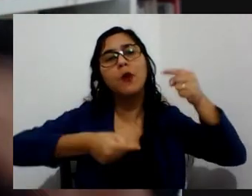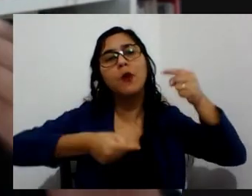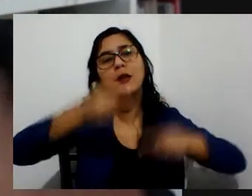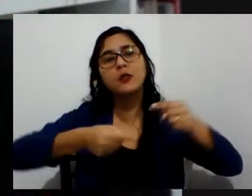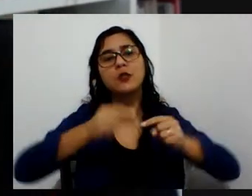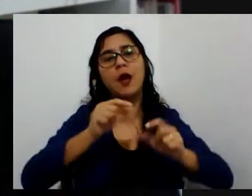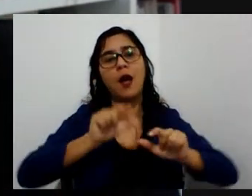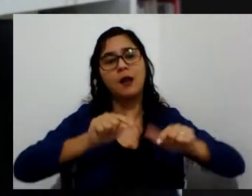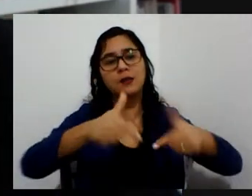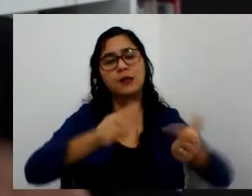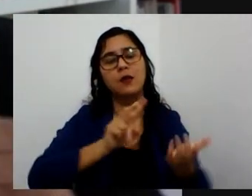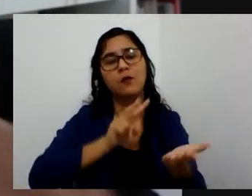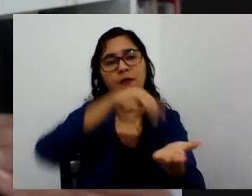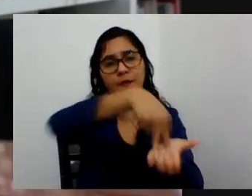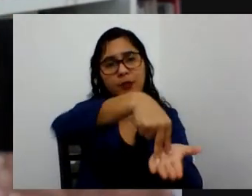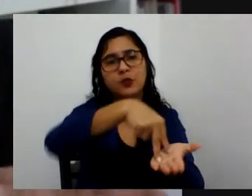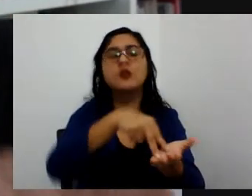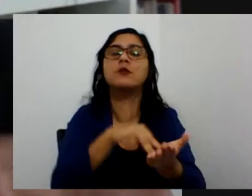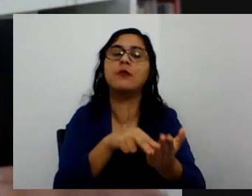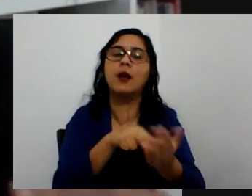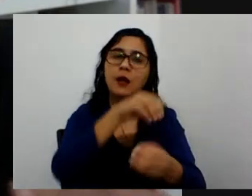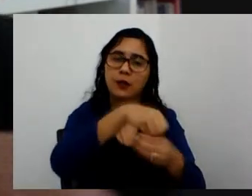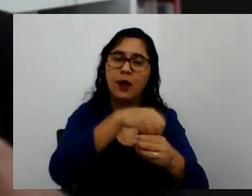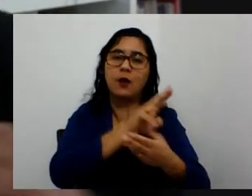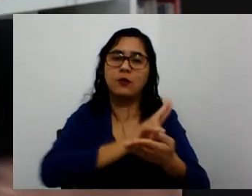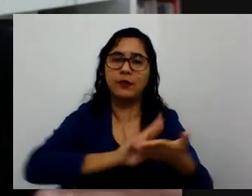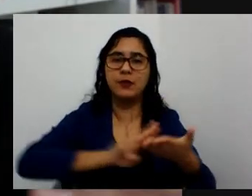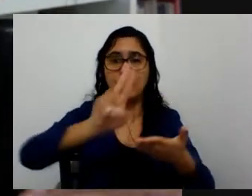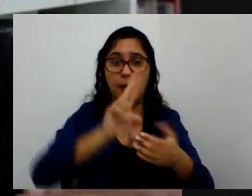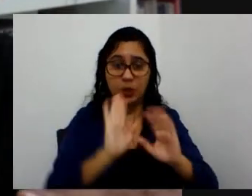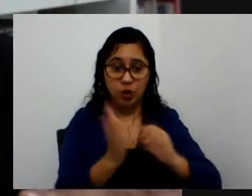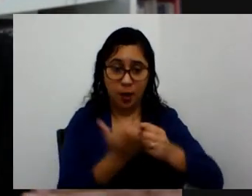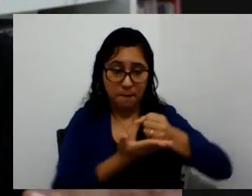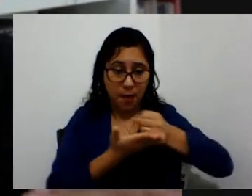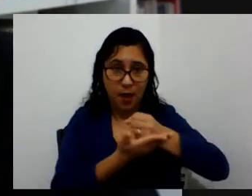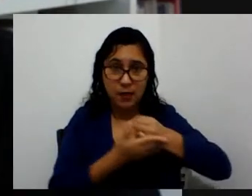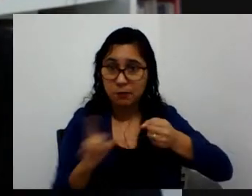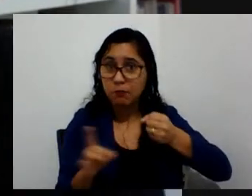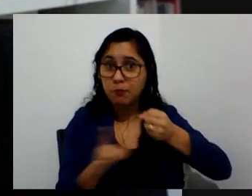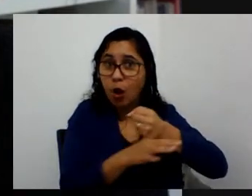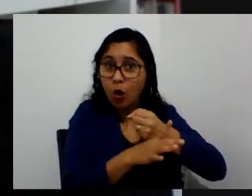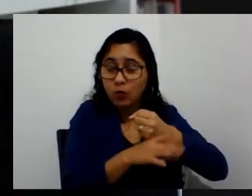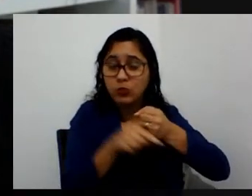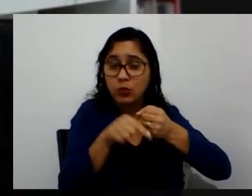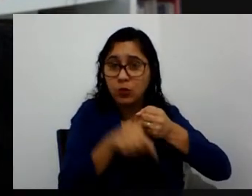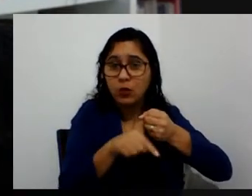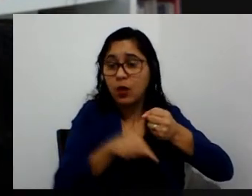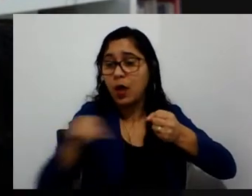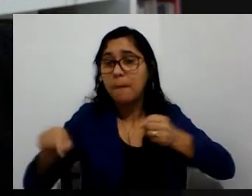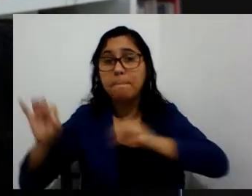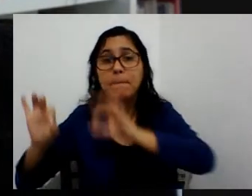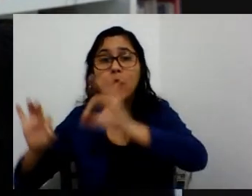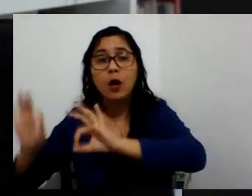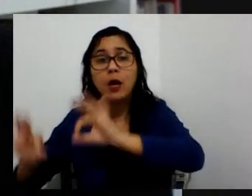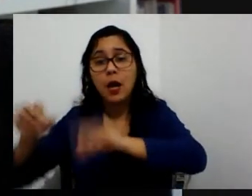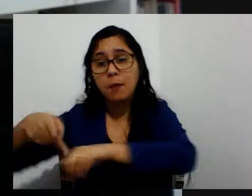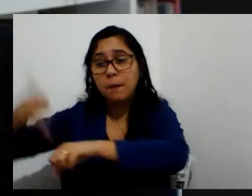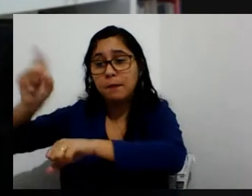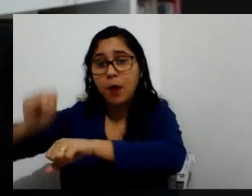da universidade. A partir dessa base, ou seja, dos pilares fundamentais dessa política, os programas de pós-graduação